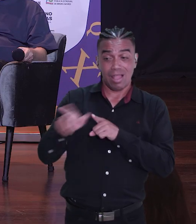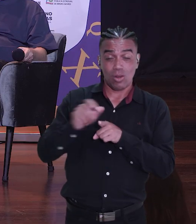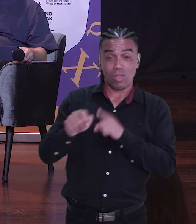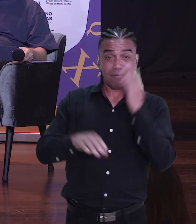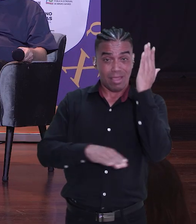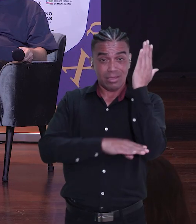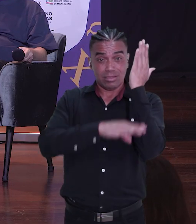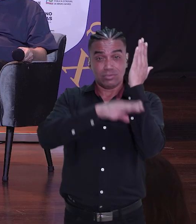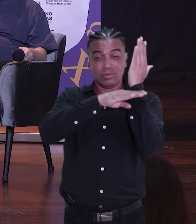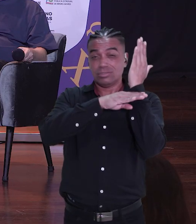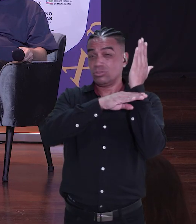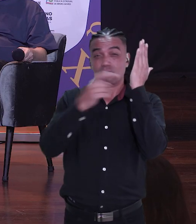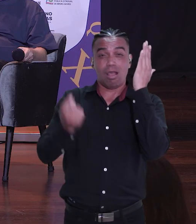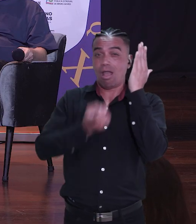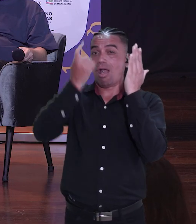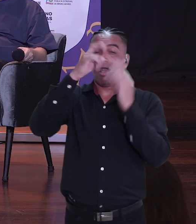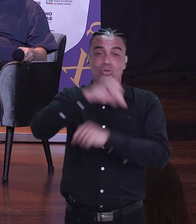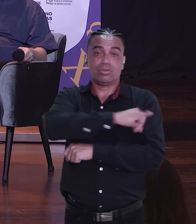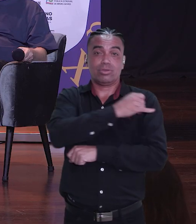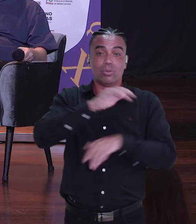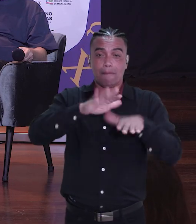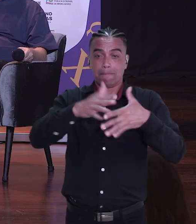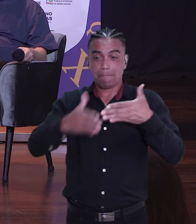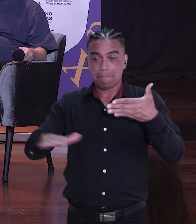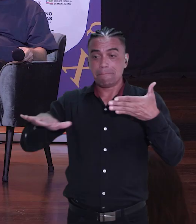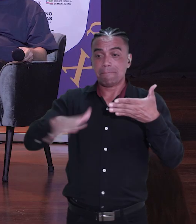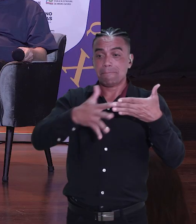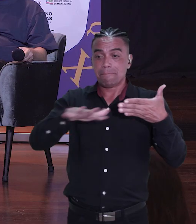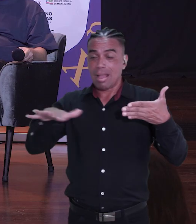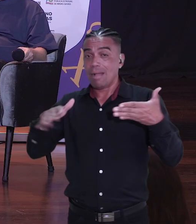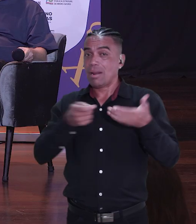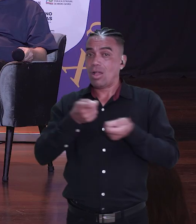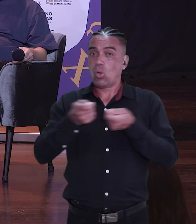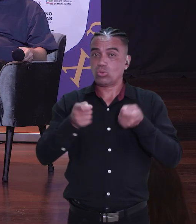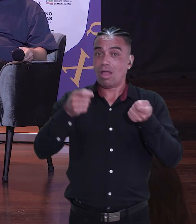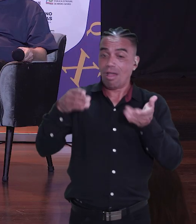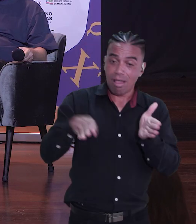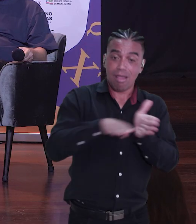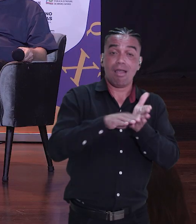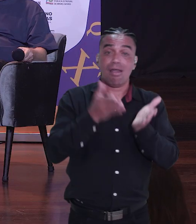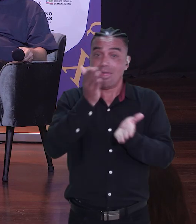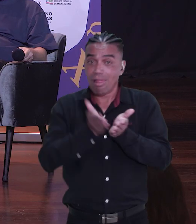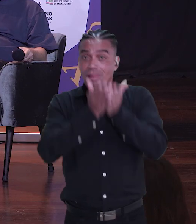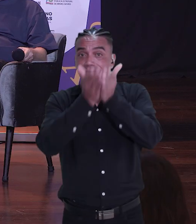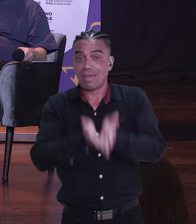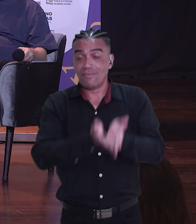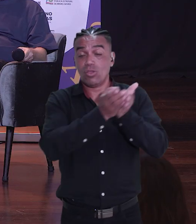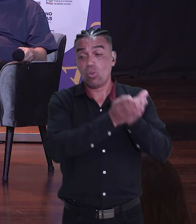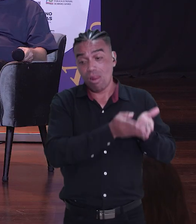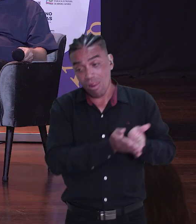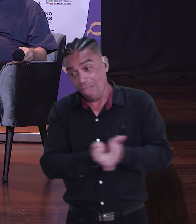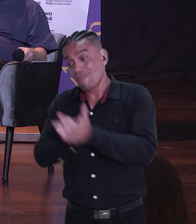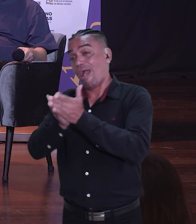alugavam edifícios, andares nos prédios mais altos do Rio, à beira-mar, para controlar a entrada e saída dos navios que iam levar coisa